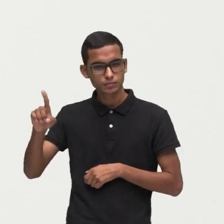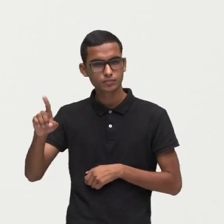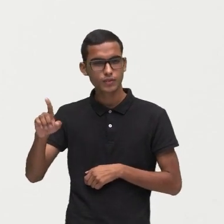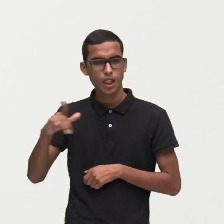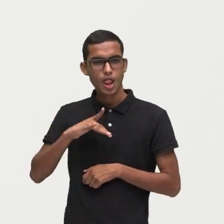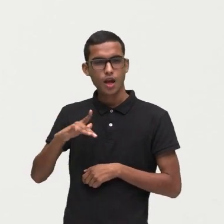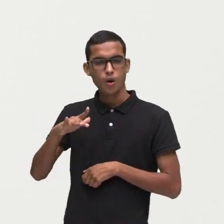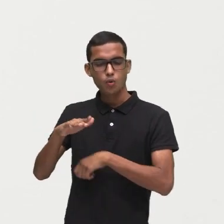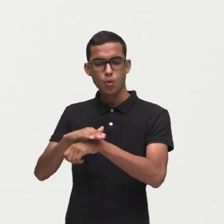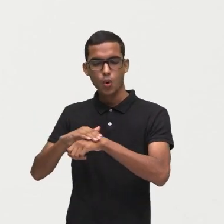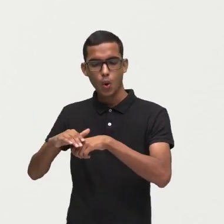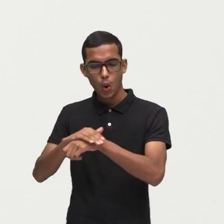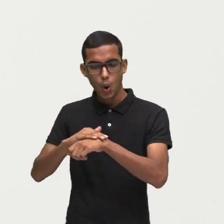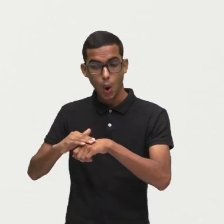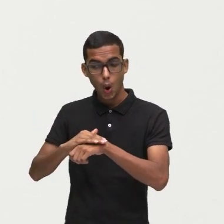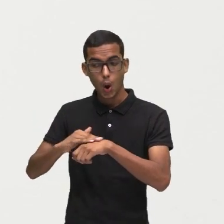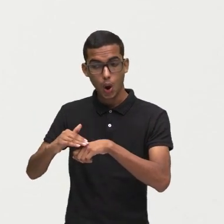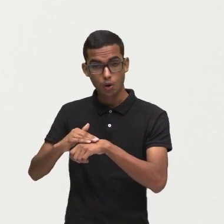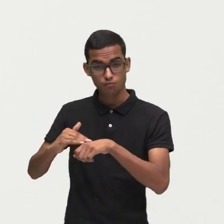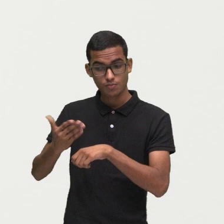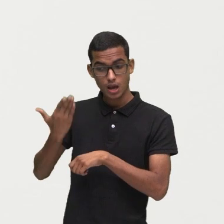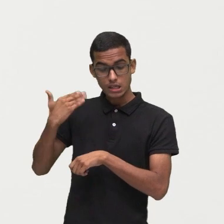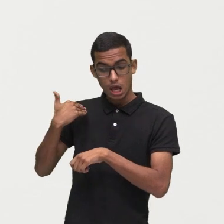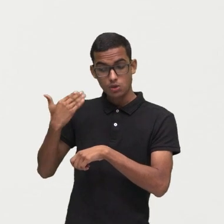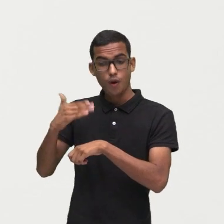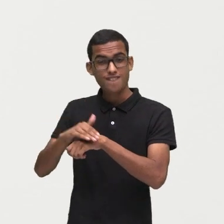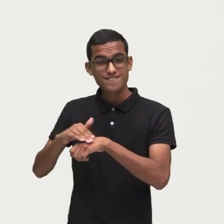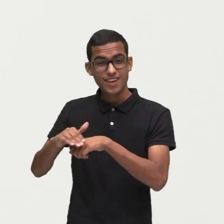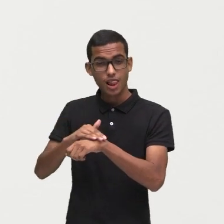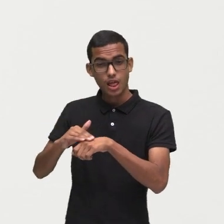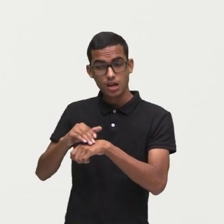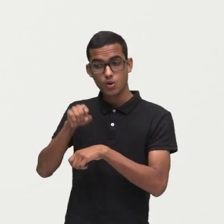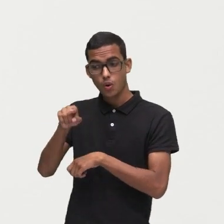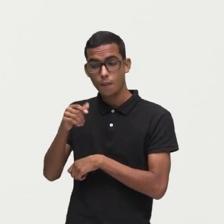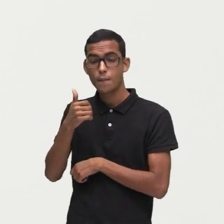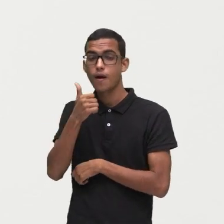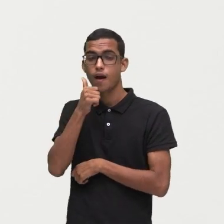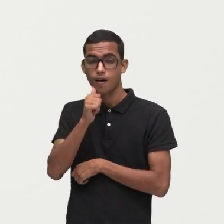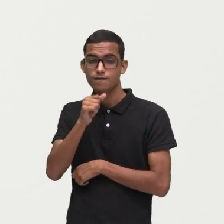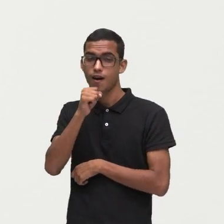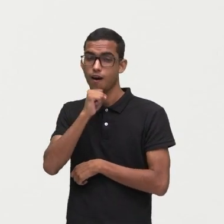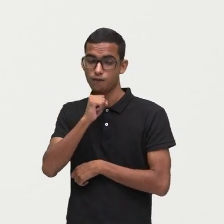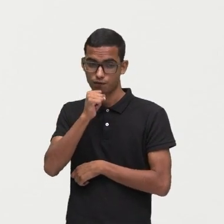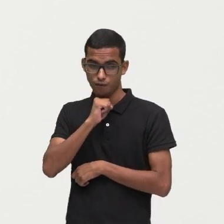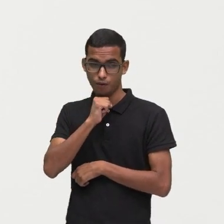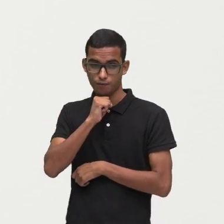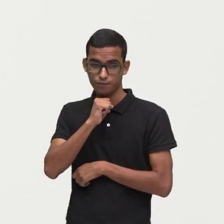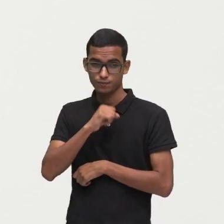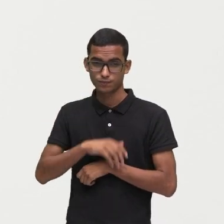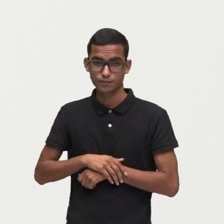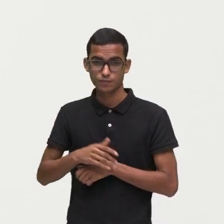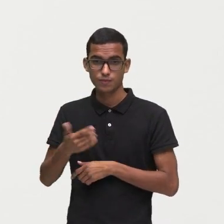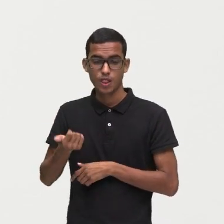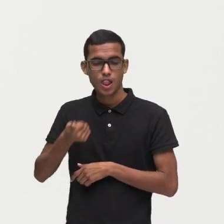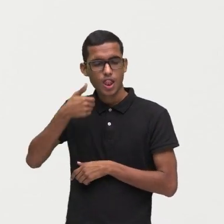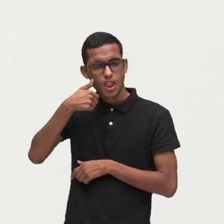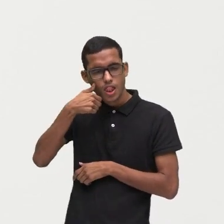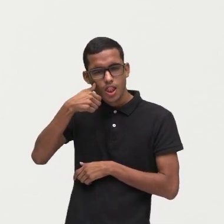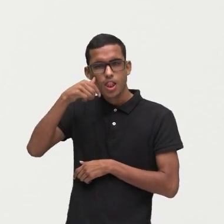estou falando o quê? Que eu falei com a minha avó